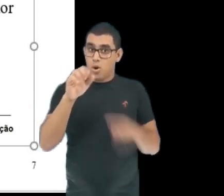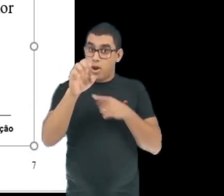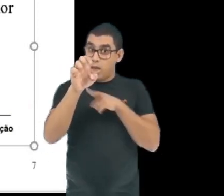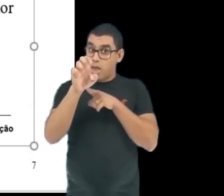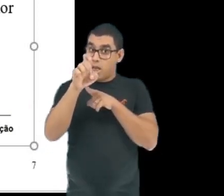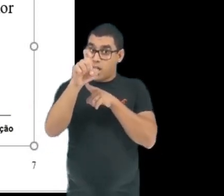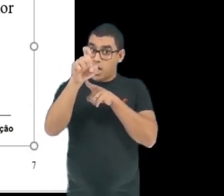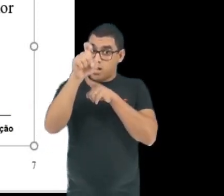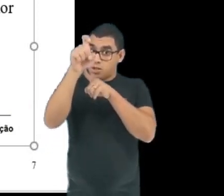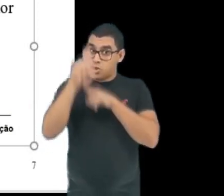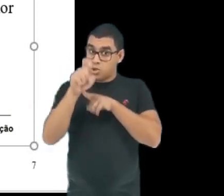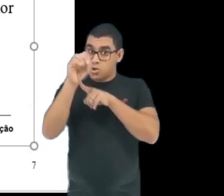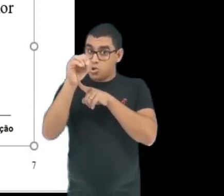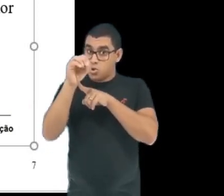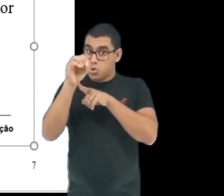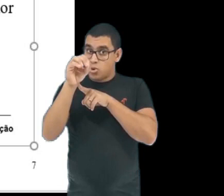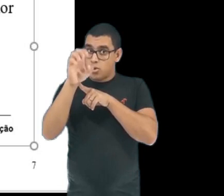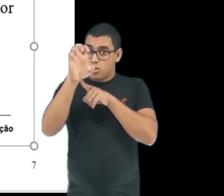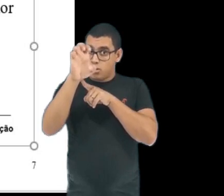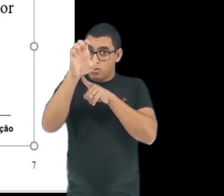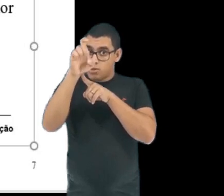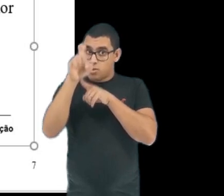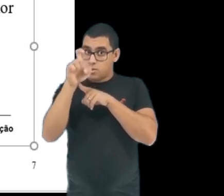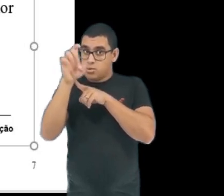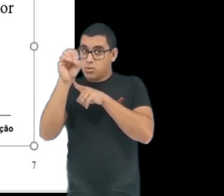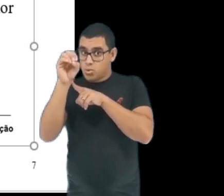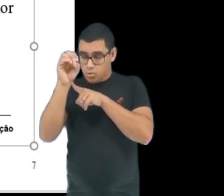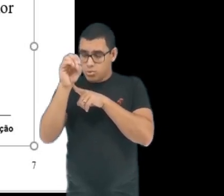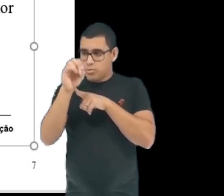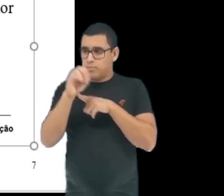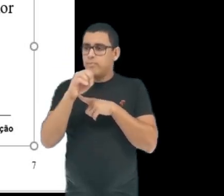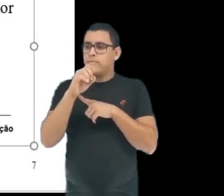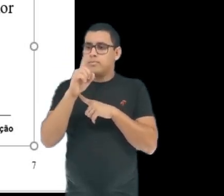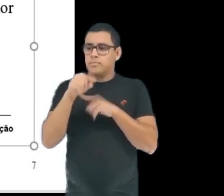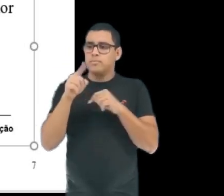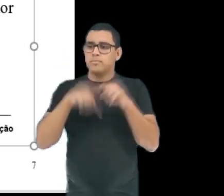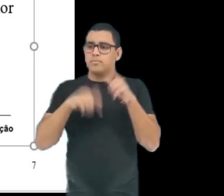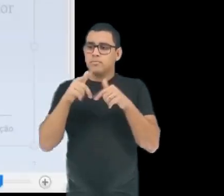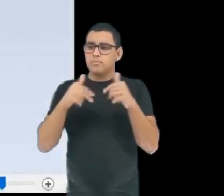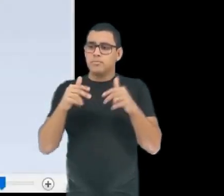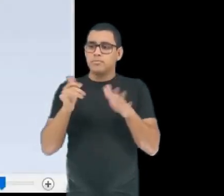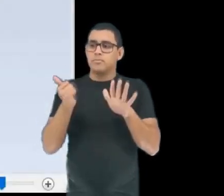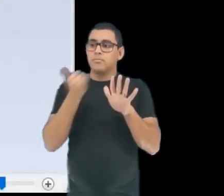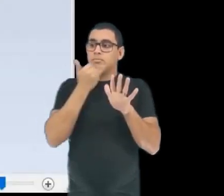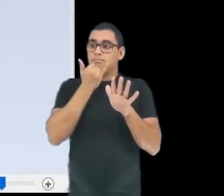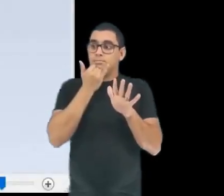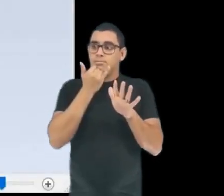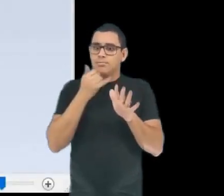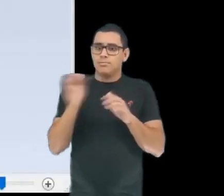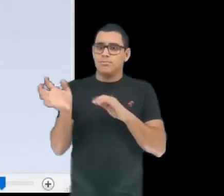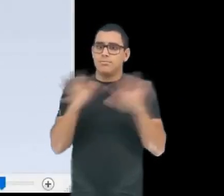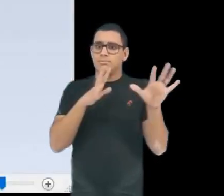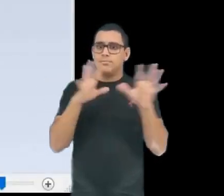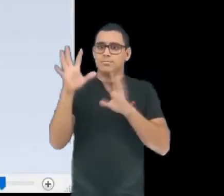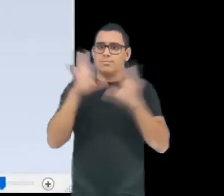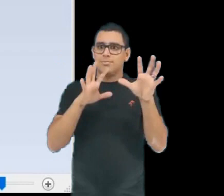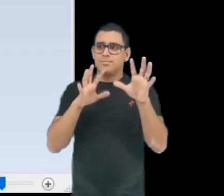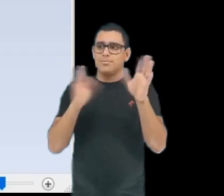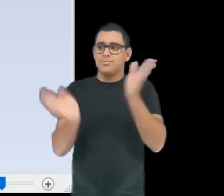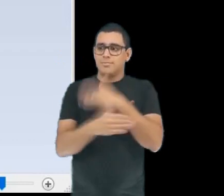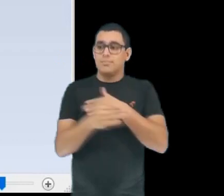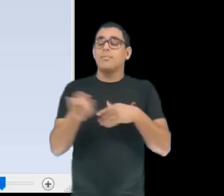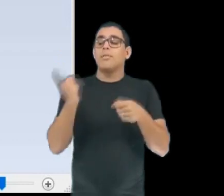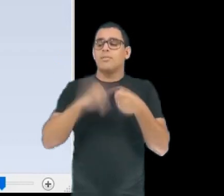Só de olhar para um gráfico. Quando os produtos, o que foi gerado no final... Eita, meu